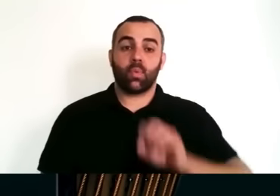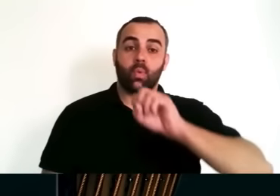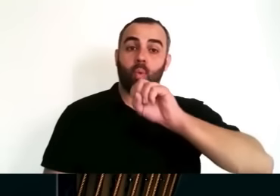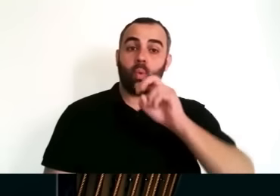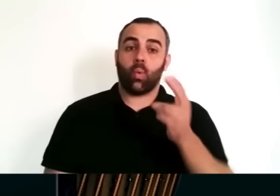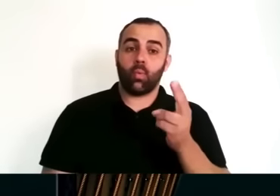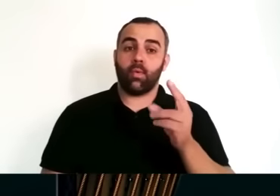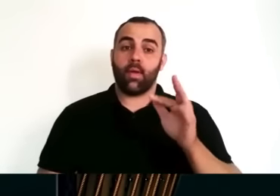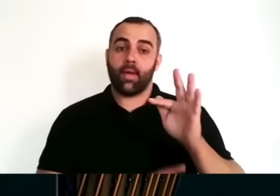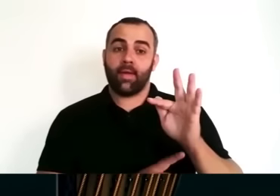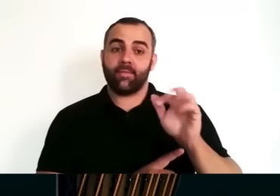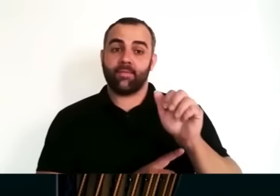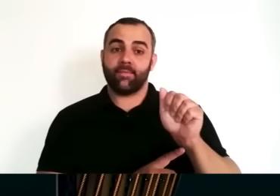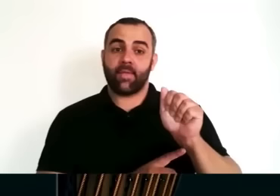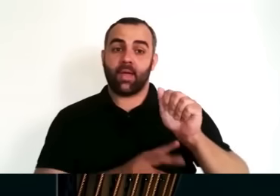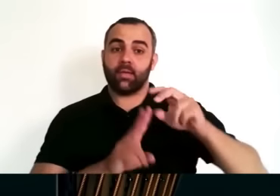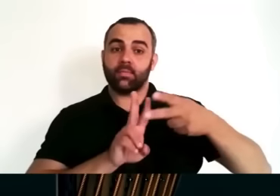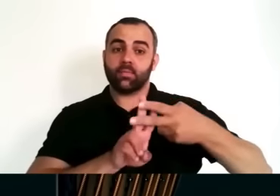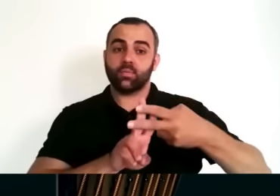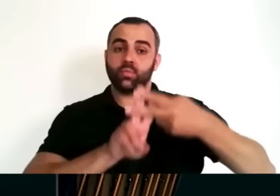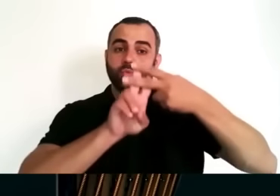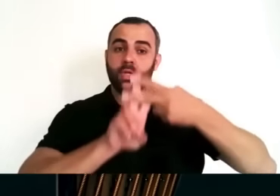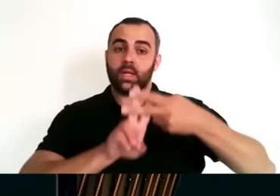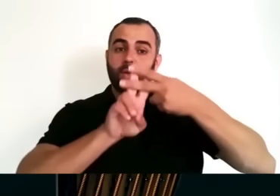Ou um Fá sustenido menor com sétima.